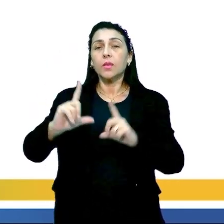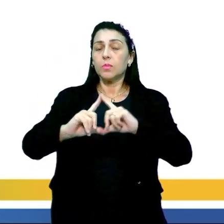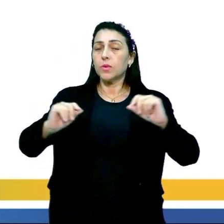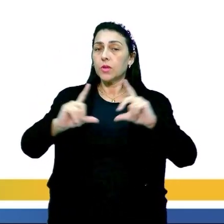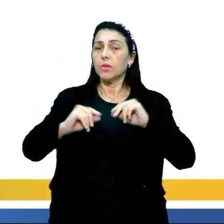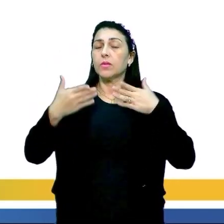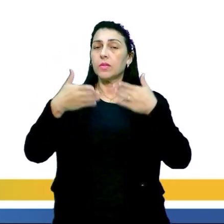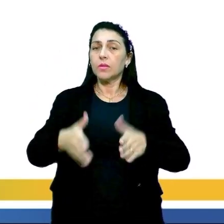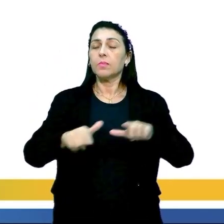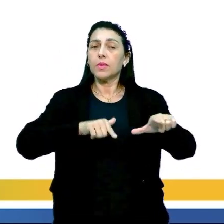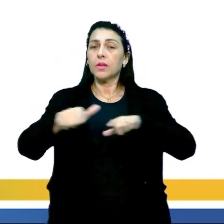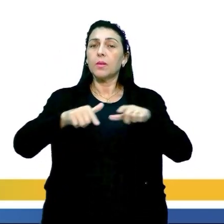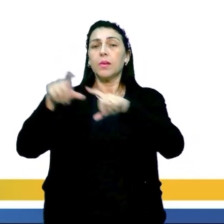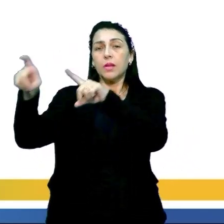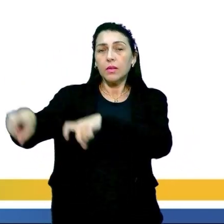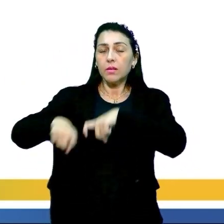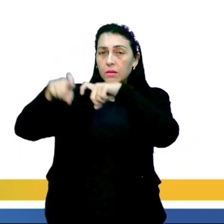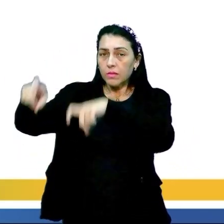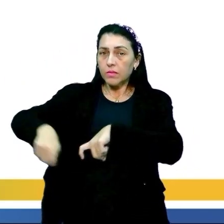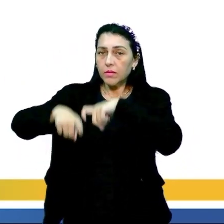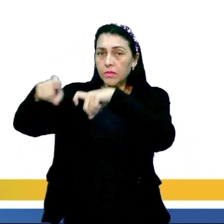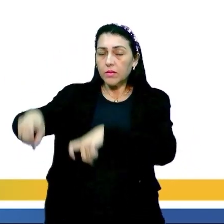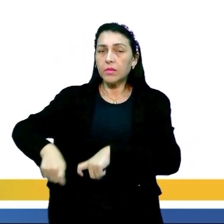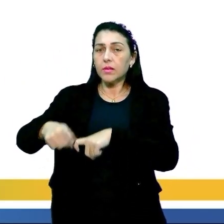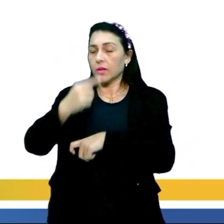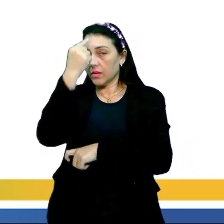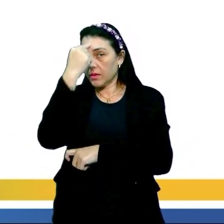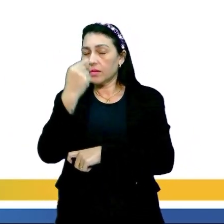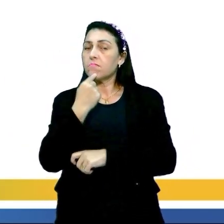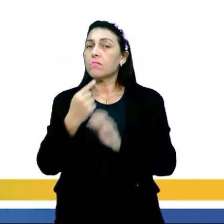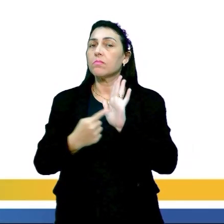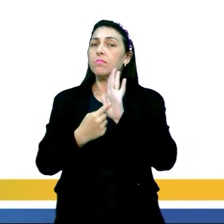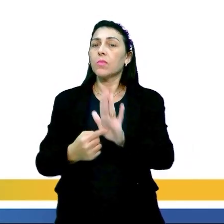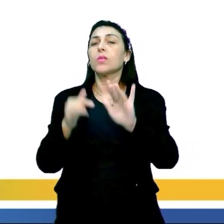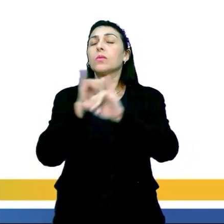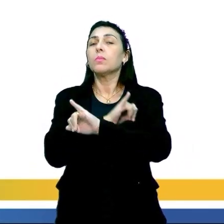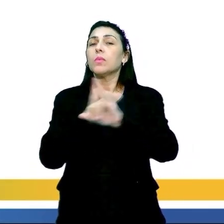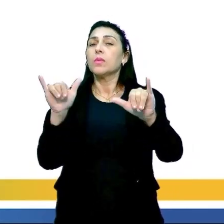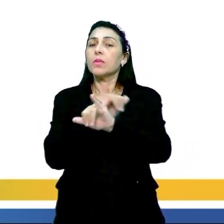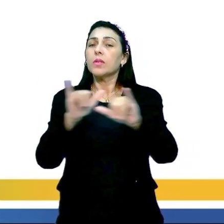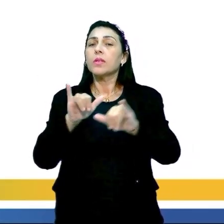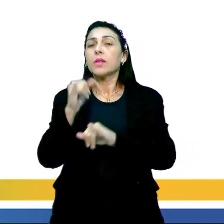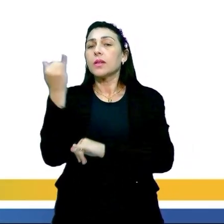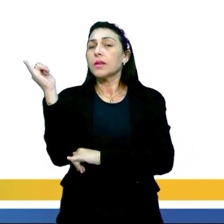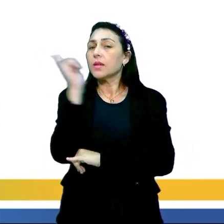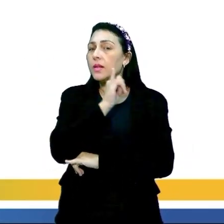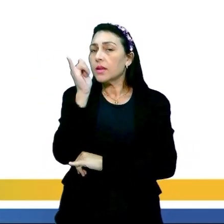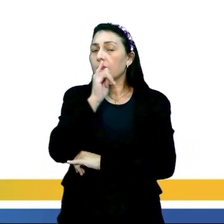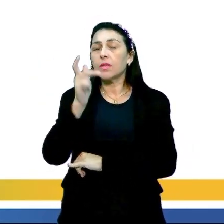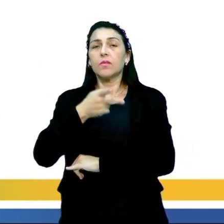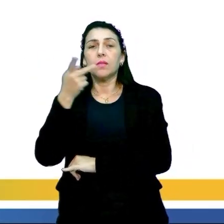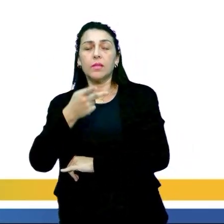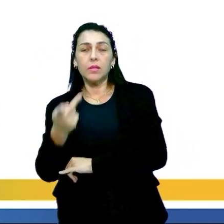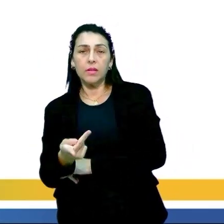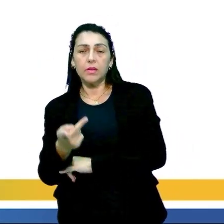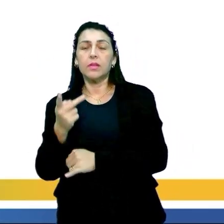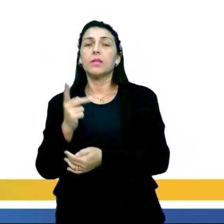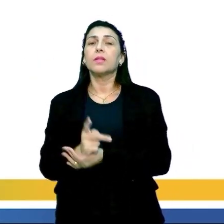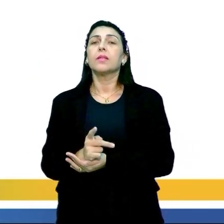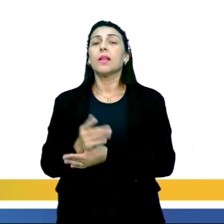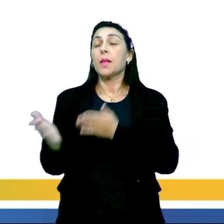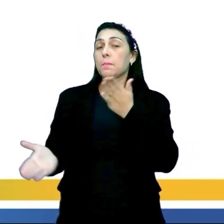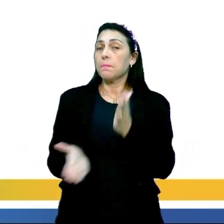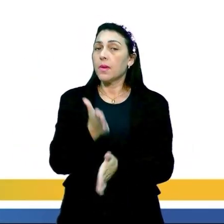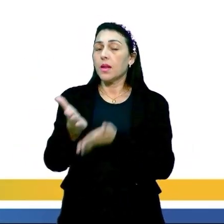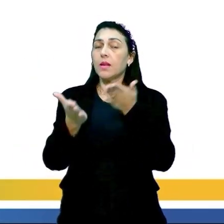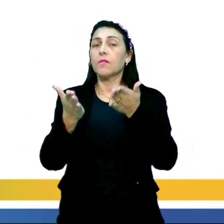vinham para cá para trabalhar nas lavouras, né? E essa imagem, ela mostra uma propaganda italiana, dizendo que, falando das